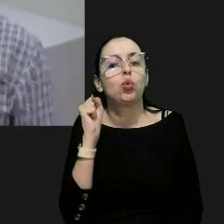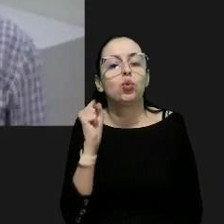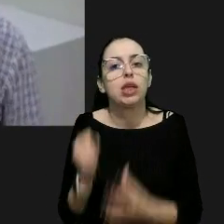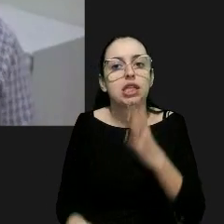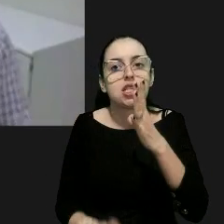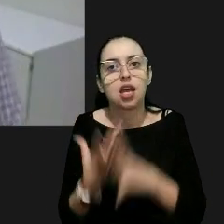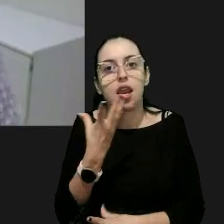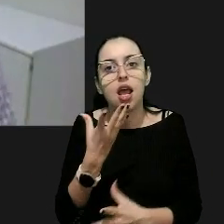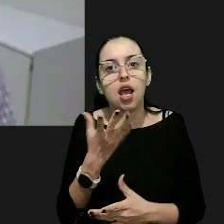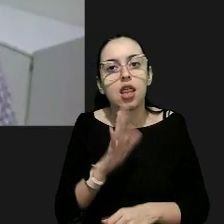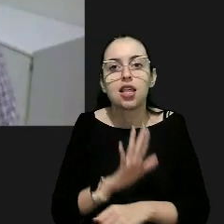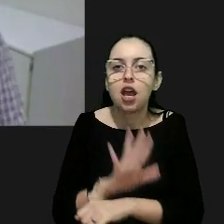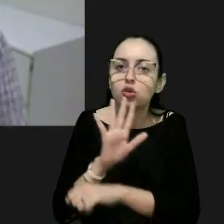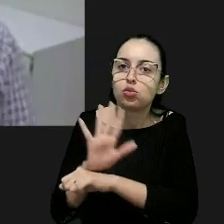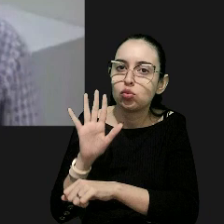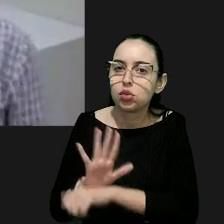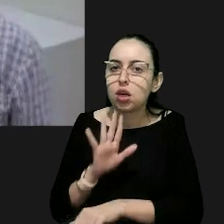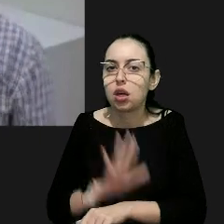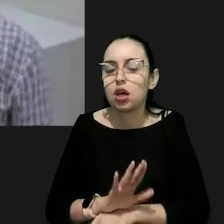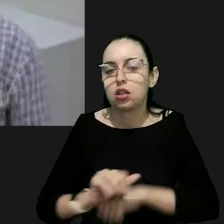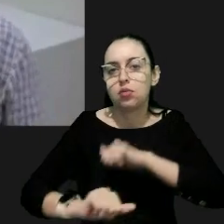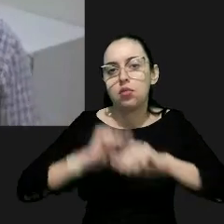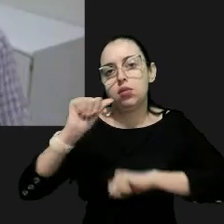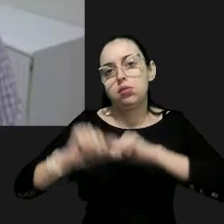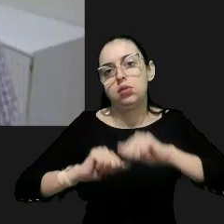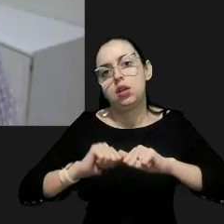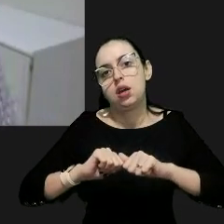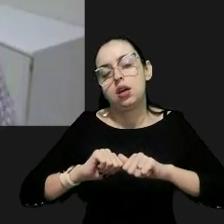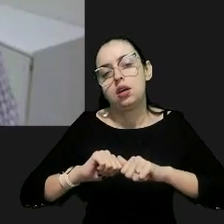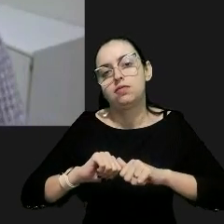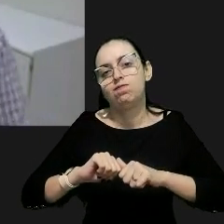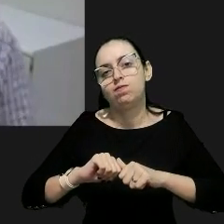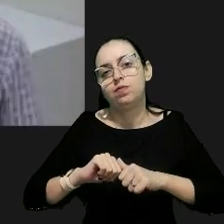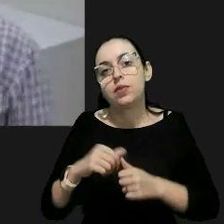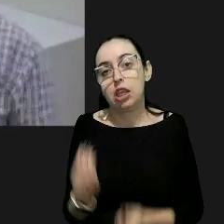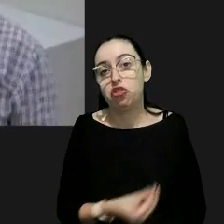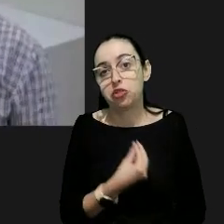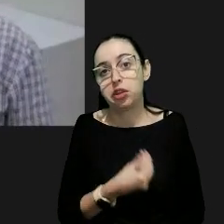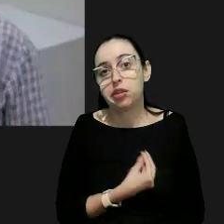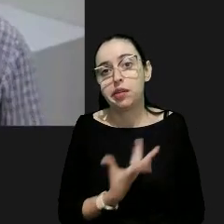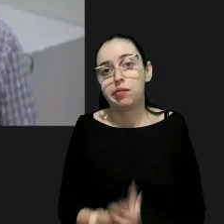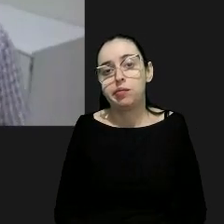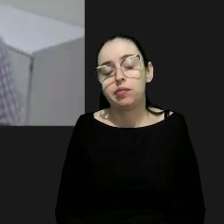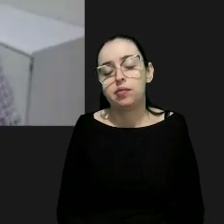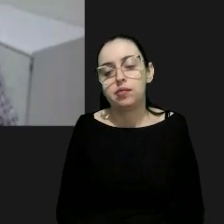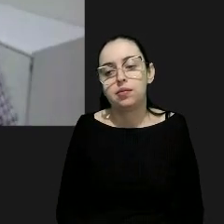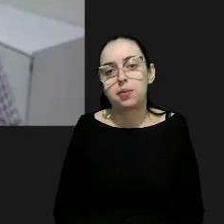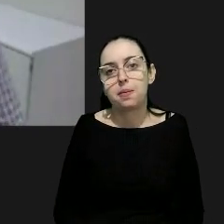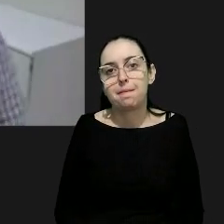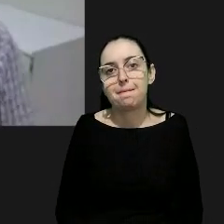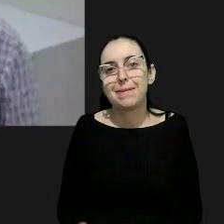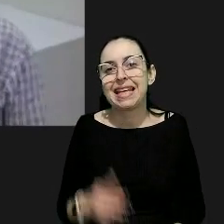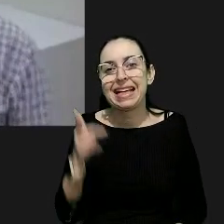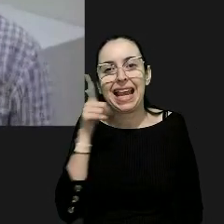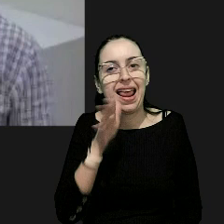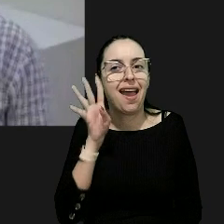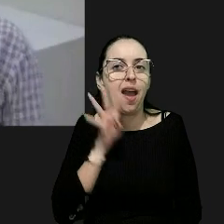Eu acho que se vocês criarem isso, vocês já estão contribuindo demais para mudar essa cruel